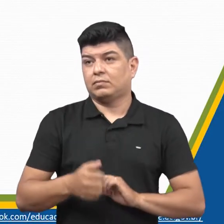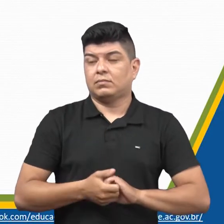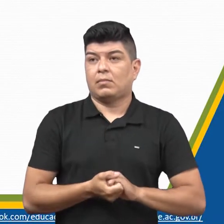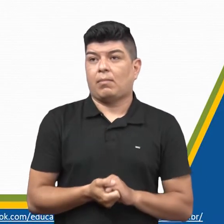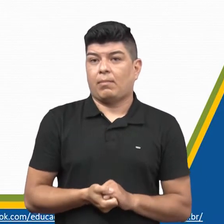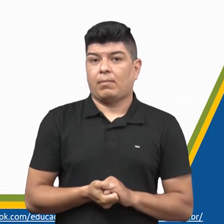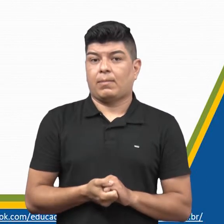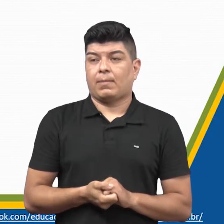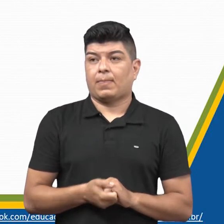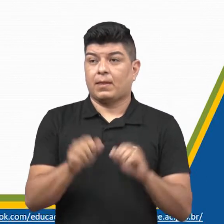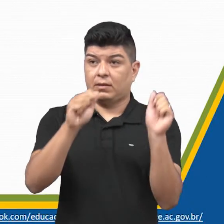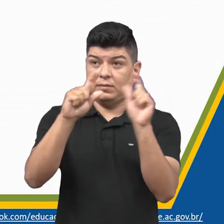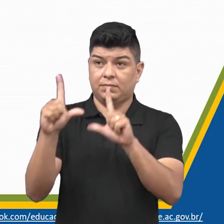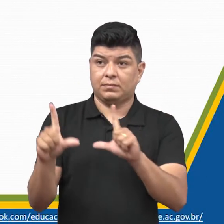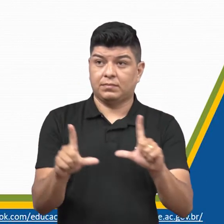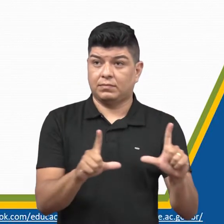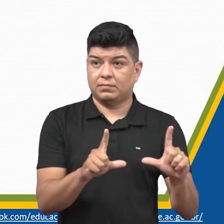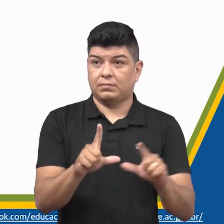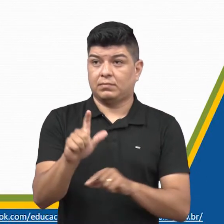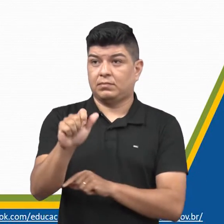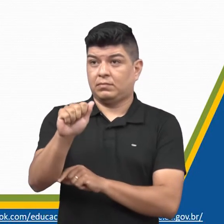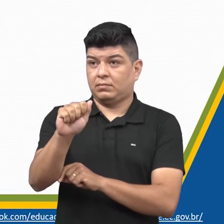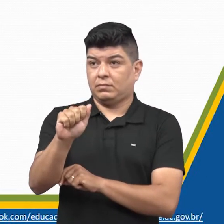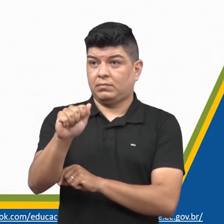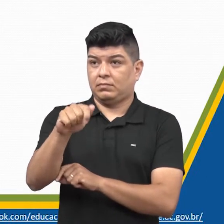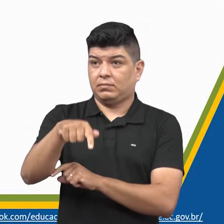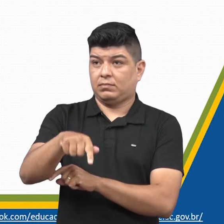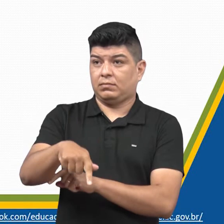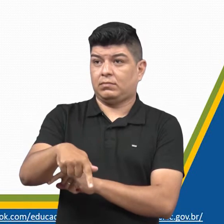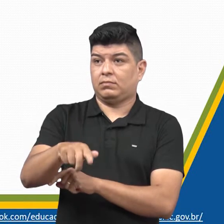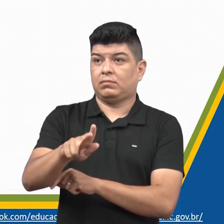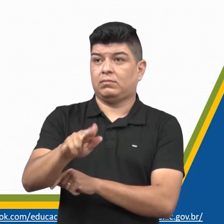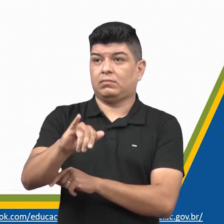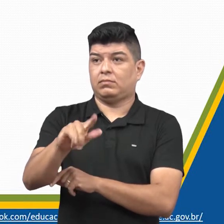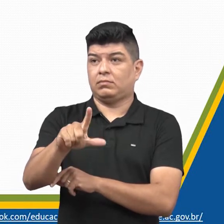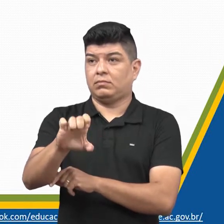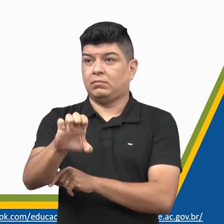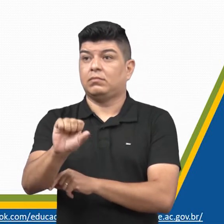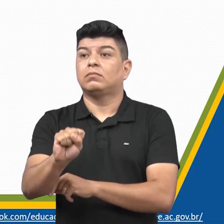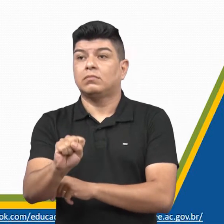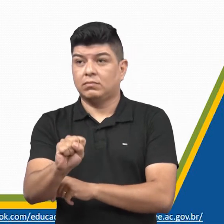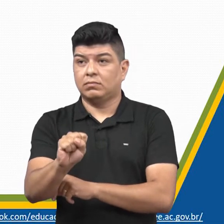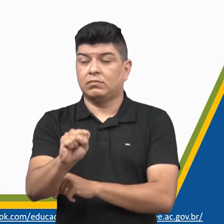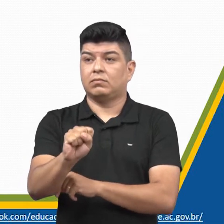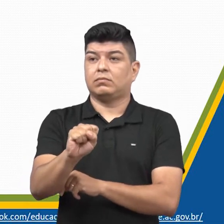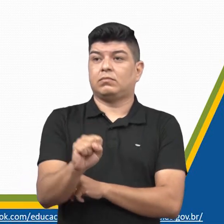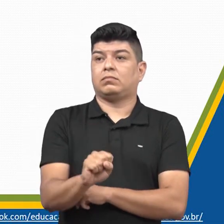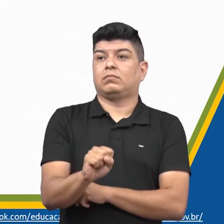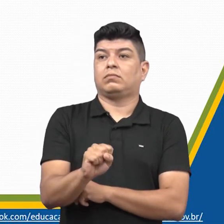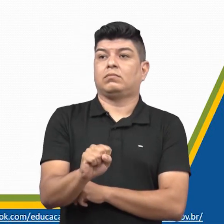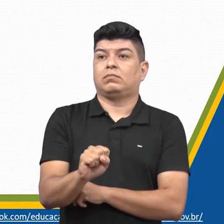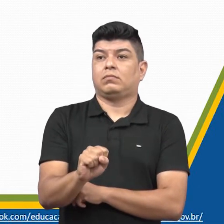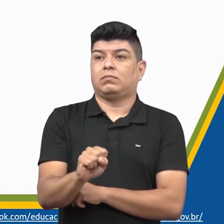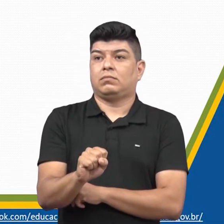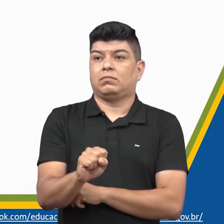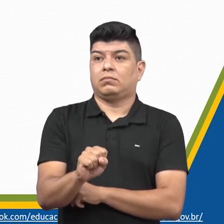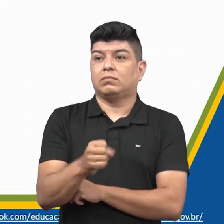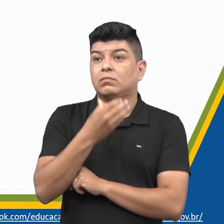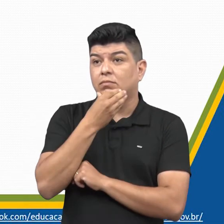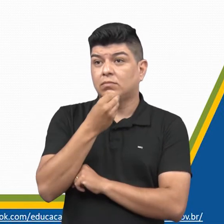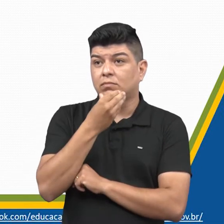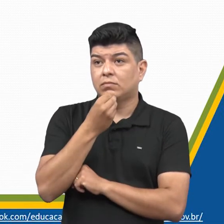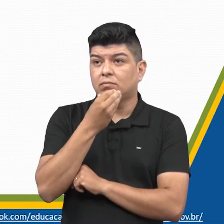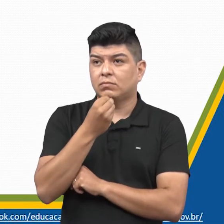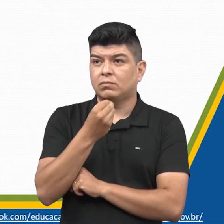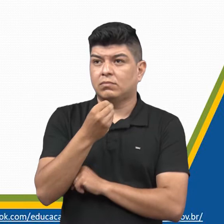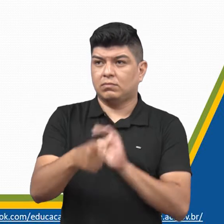A tela denominada Aquiles e o Centauro Quiron, do artista Pompeu Batoni. O centauro Quiron, preceptor